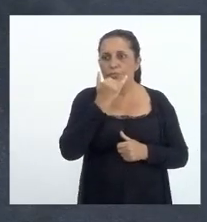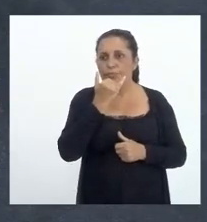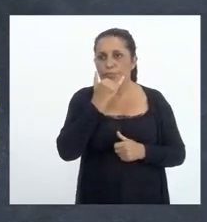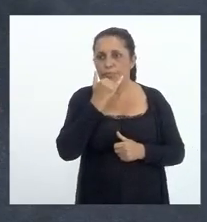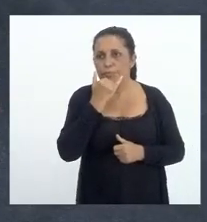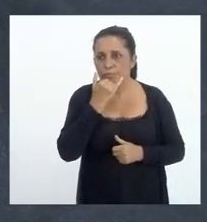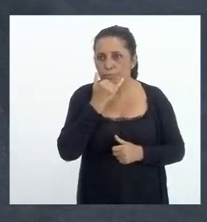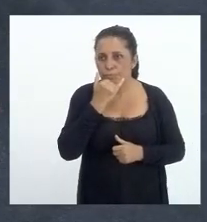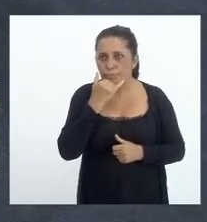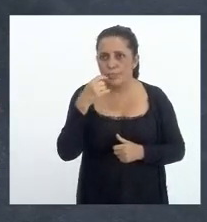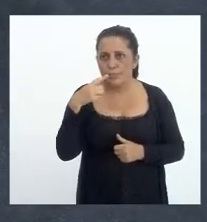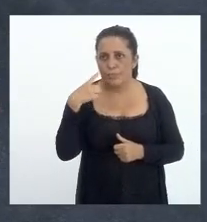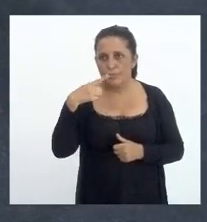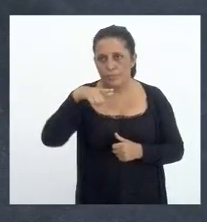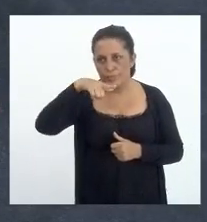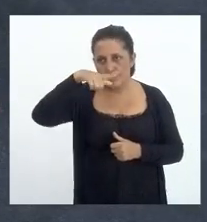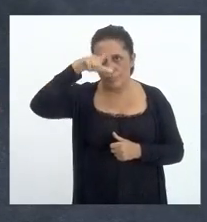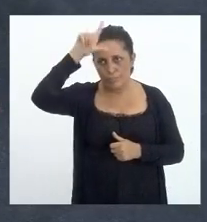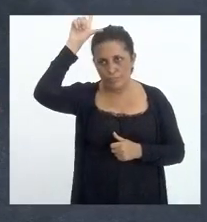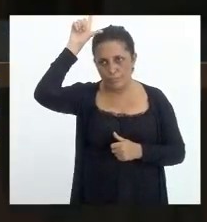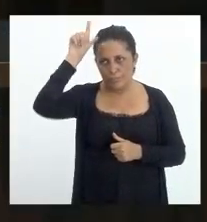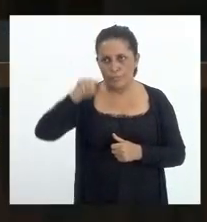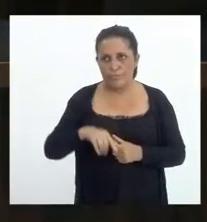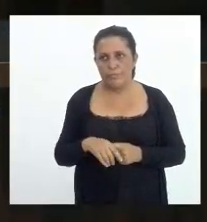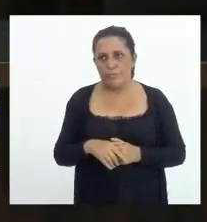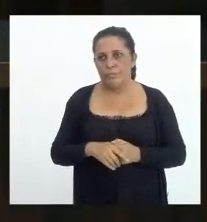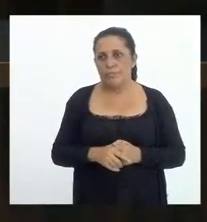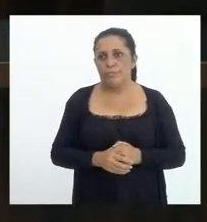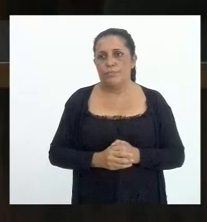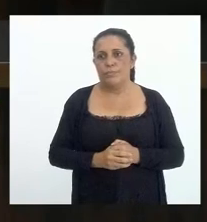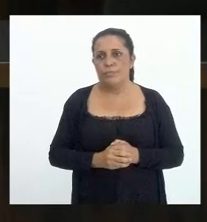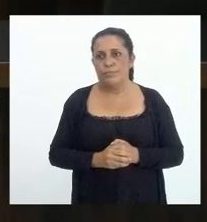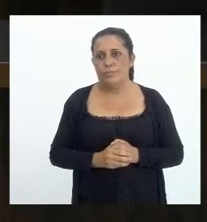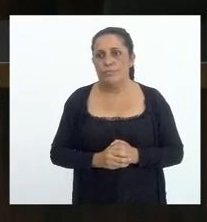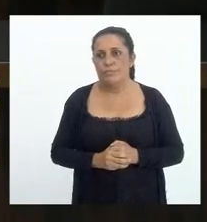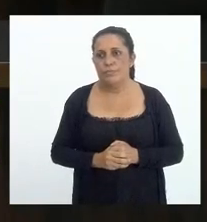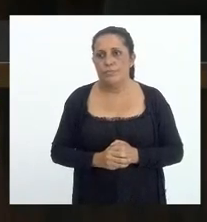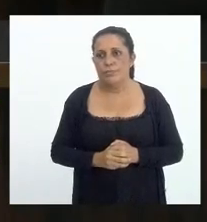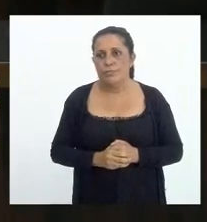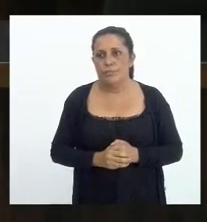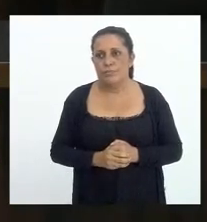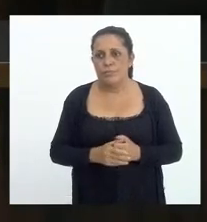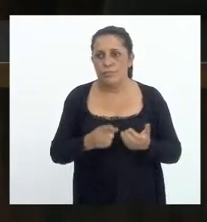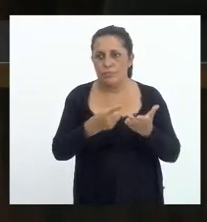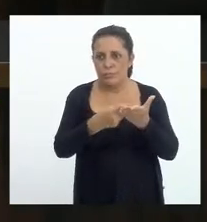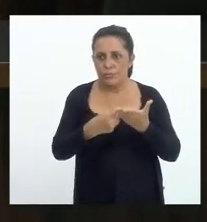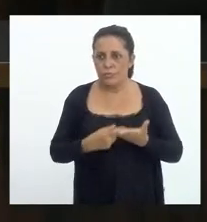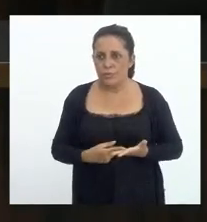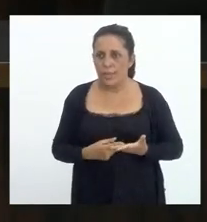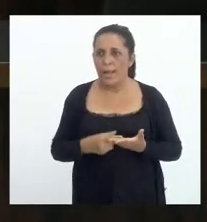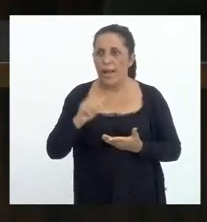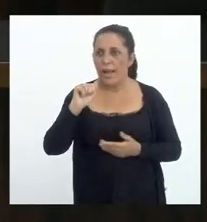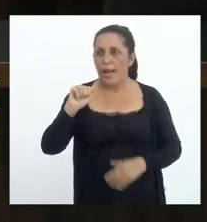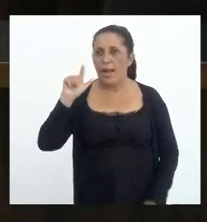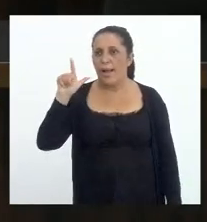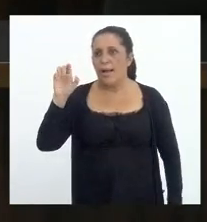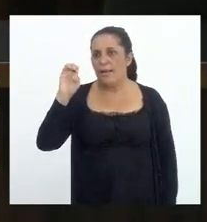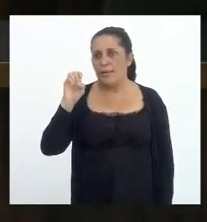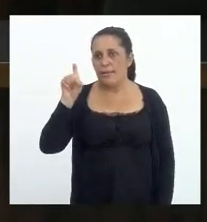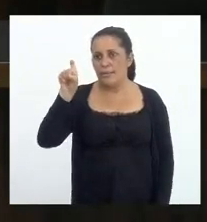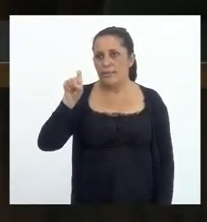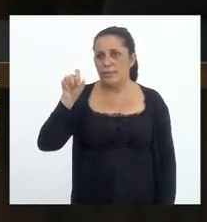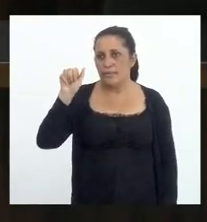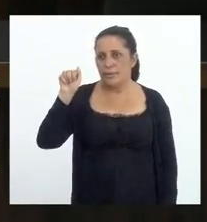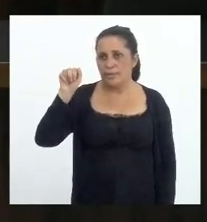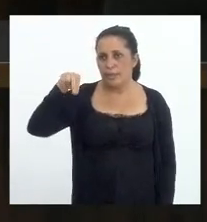Luiz Paulo, obrigado, tá? Bom, convidar aqui o Alexandre Melo,